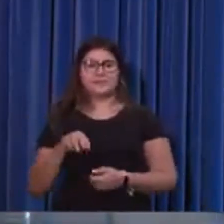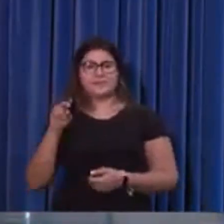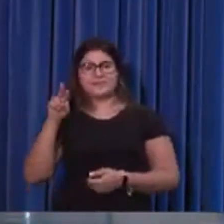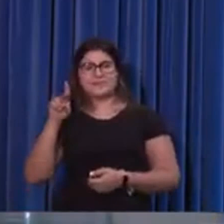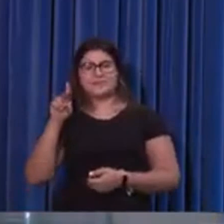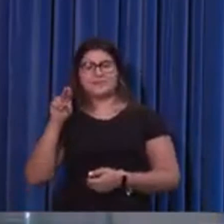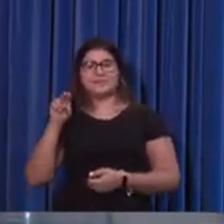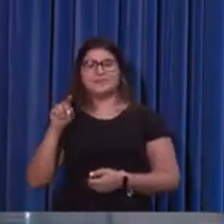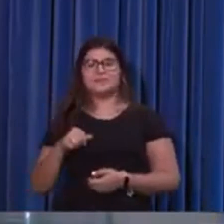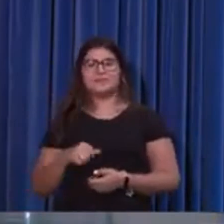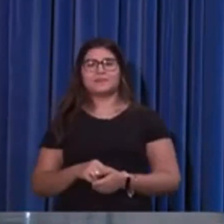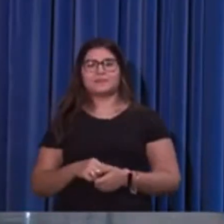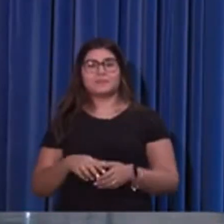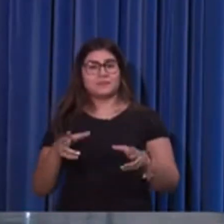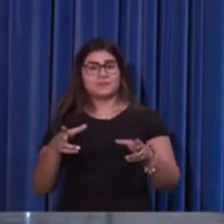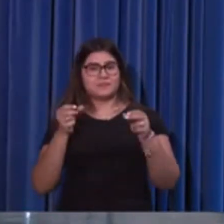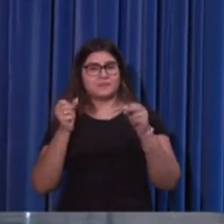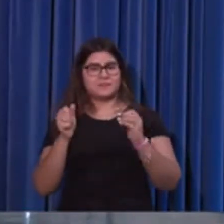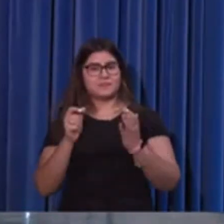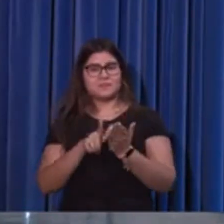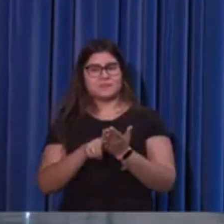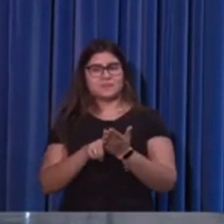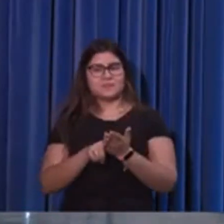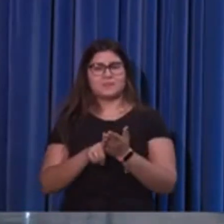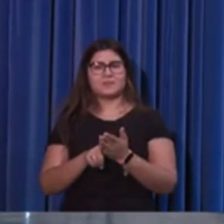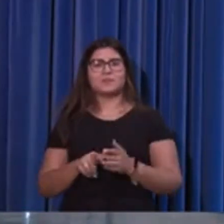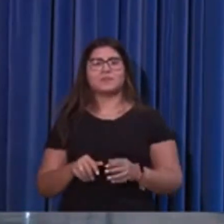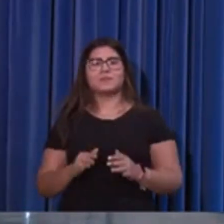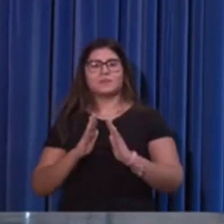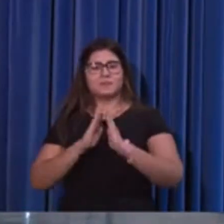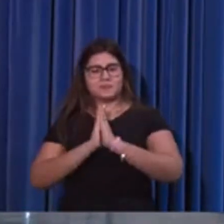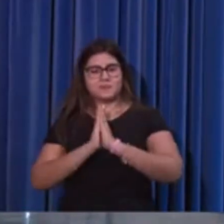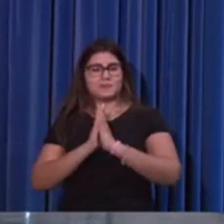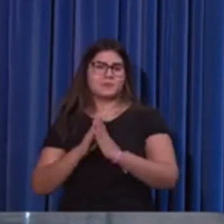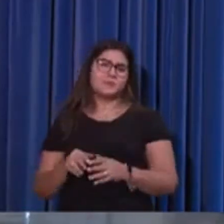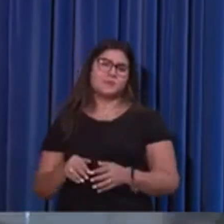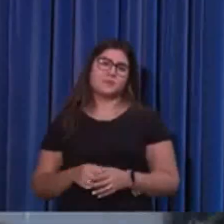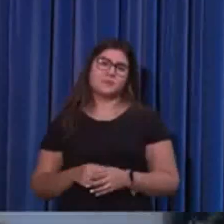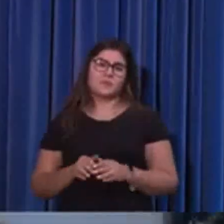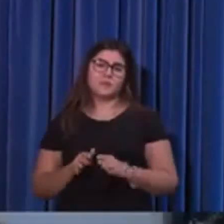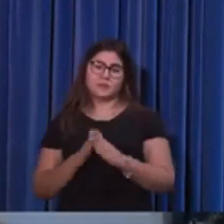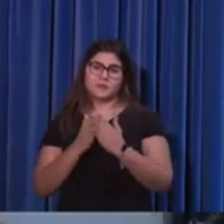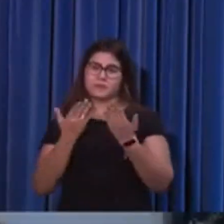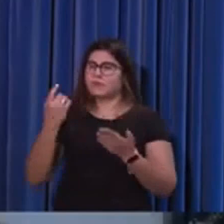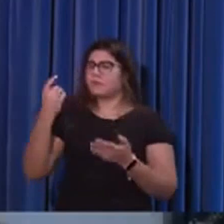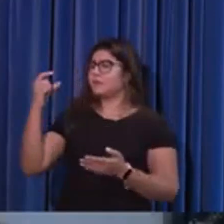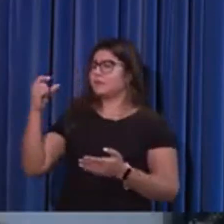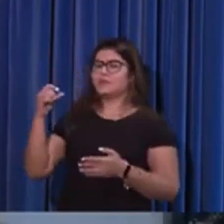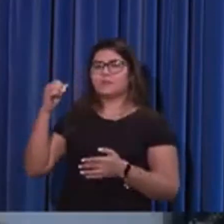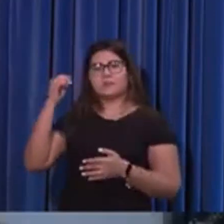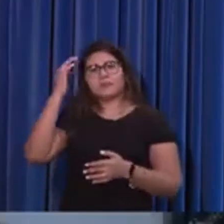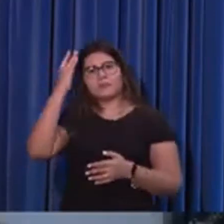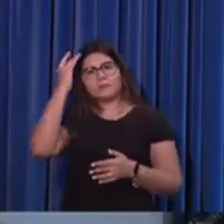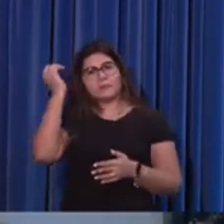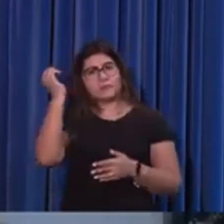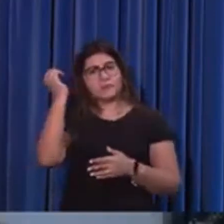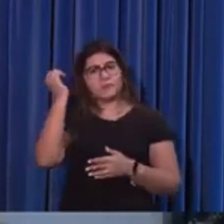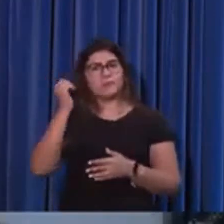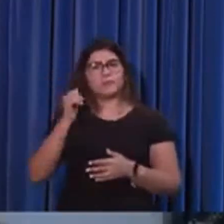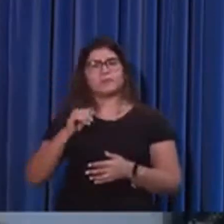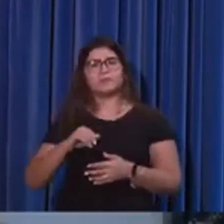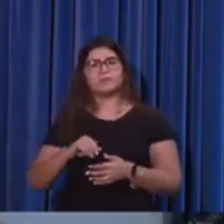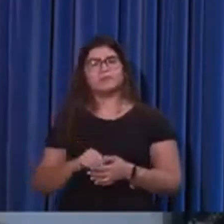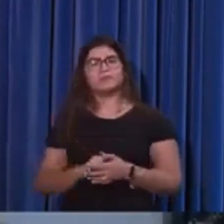Irmãos, peguem os seus boletins, por favor. Nós vamos abrir a palavra nesta manhã e clamar ao Senhor